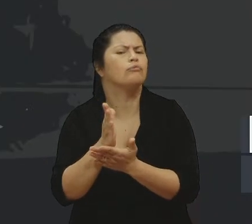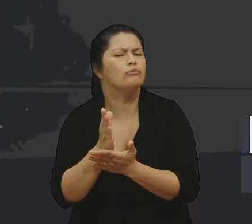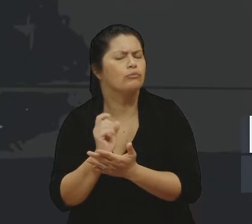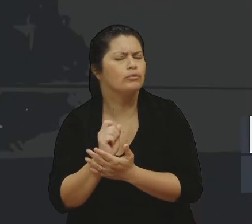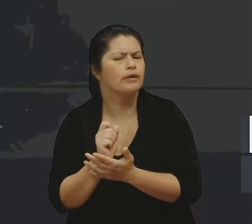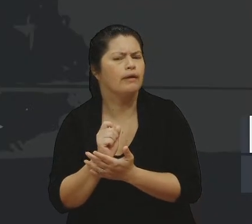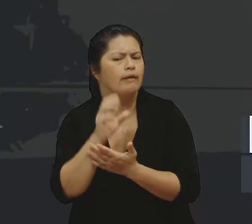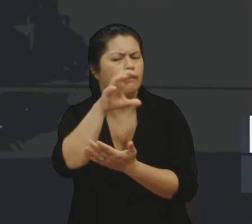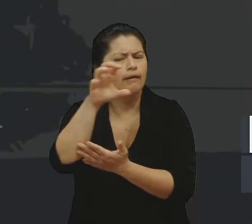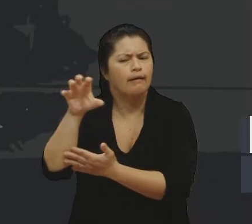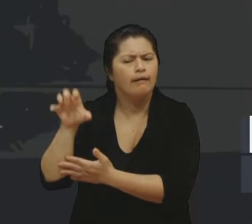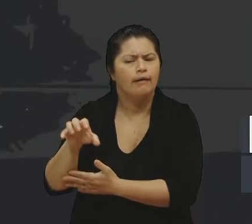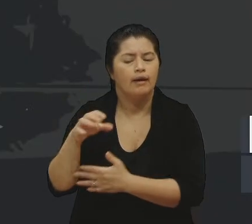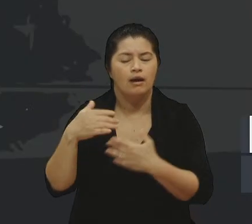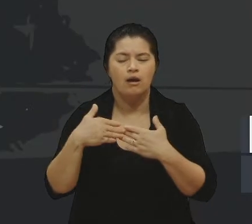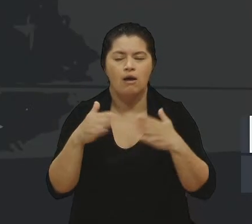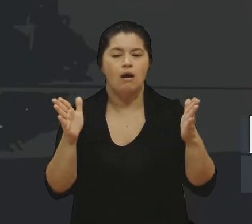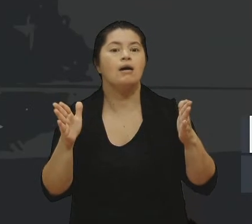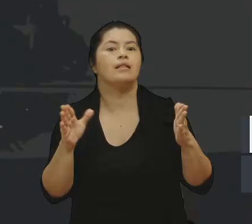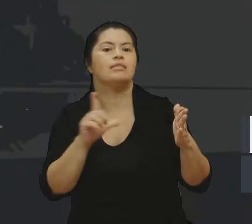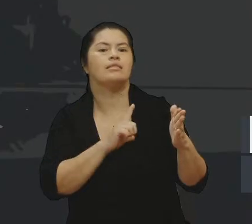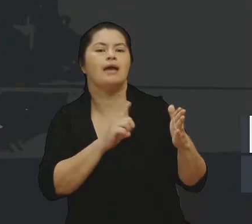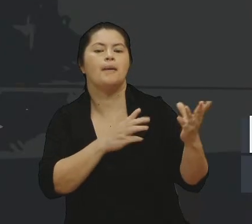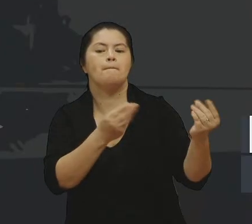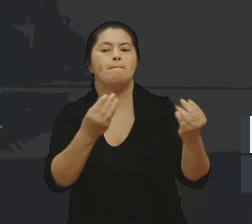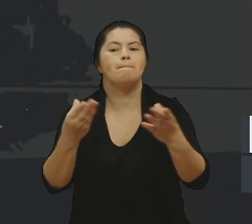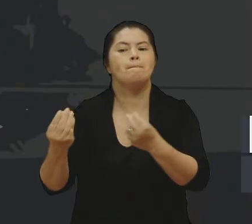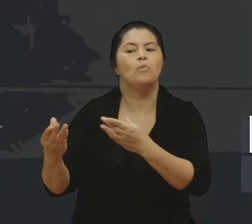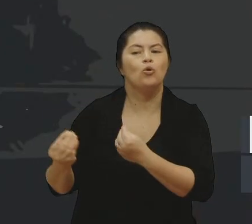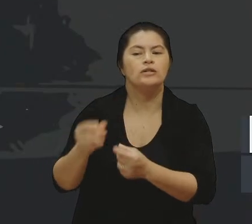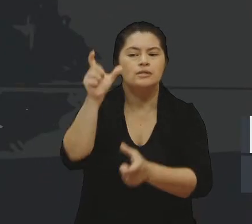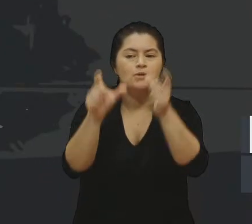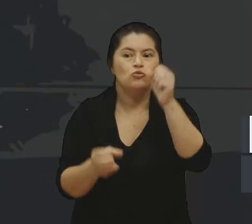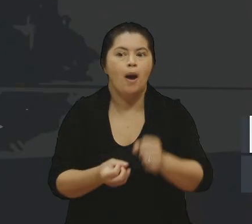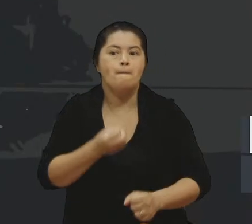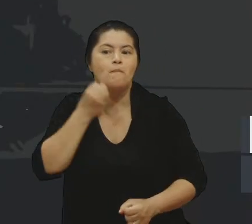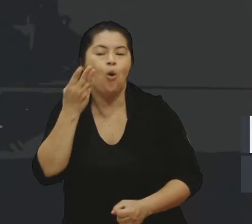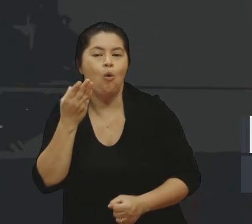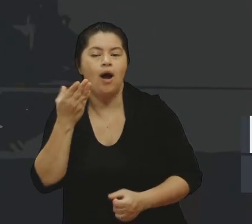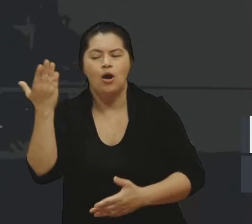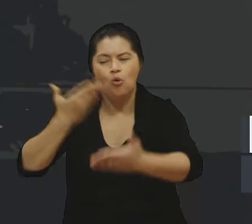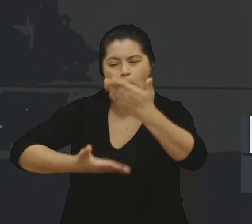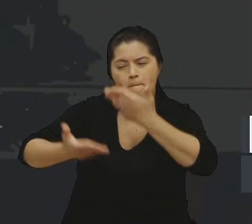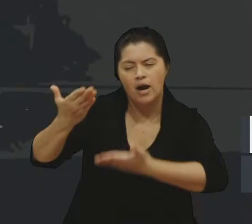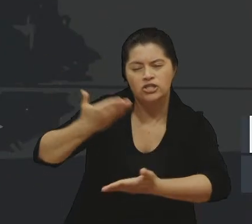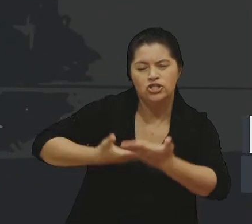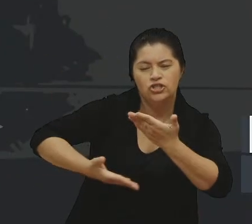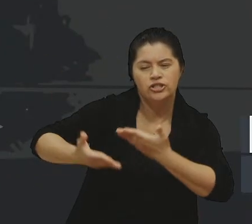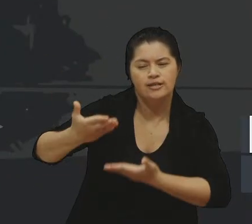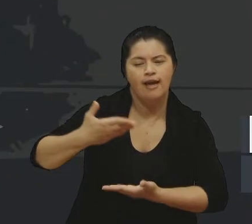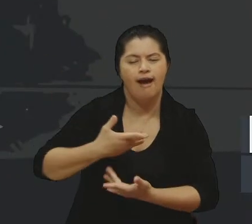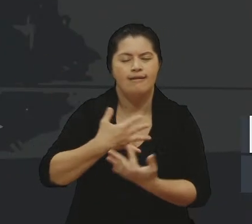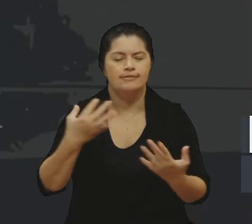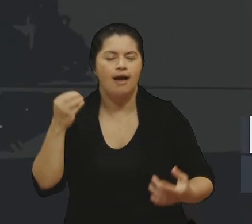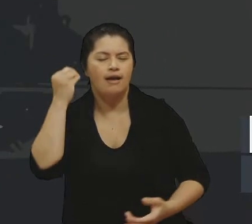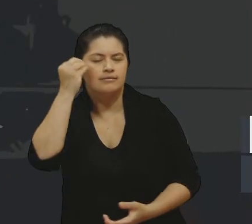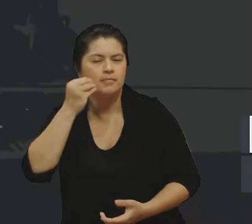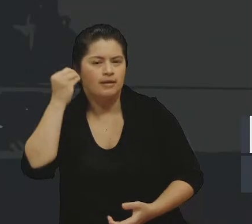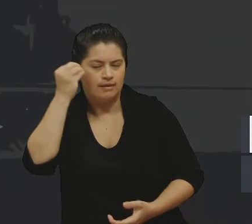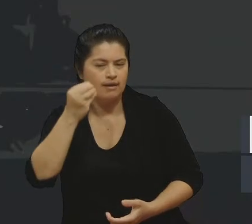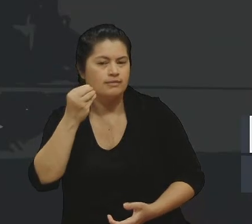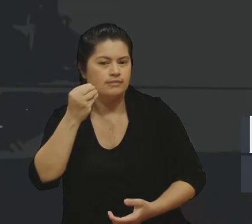gente que vai abrir o peito para vocês, tem muita gente boa disposta a compartilhar hoje em dia. Tem gente ruim também, que não quer contar, que acha que contar a